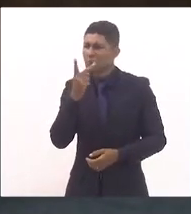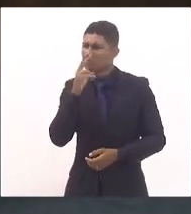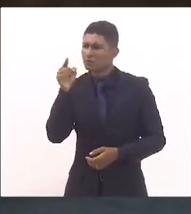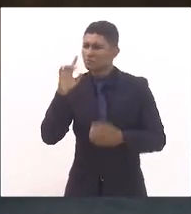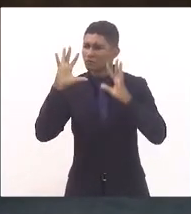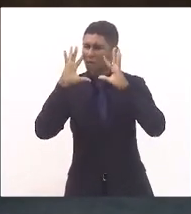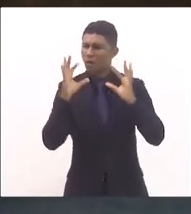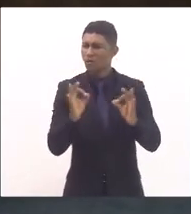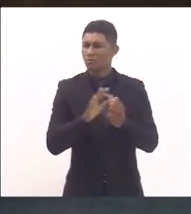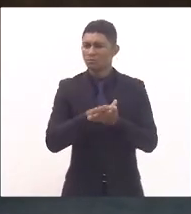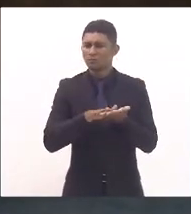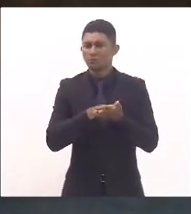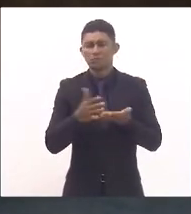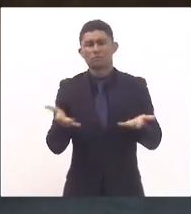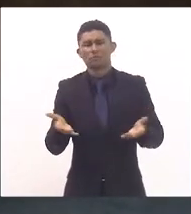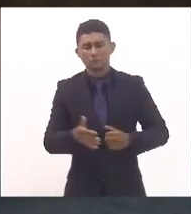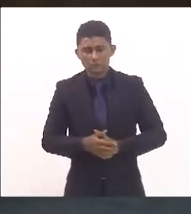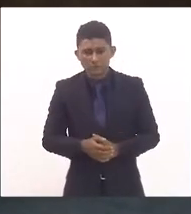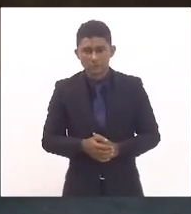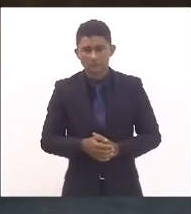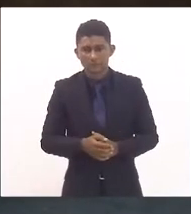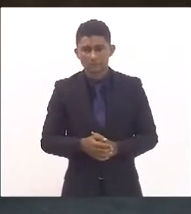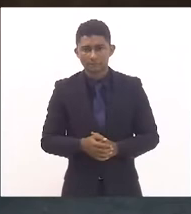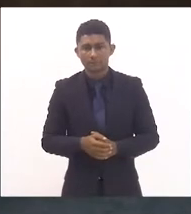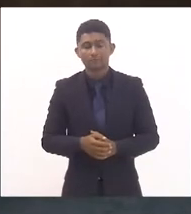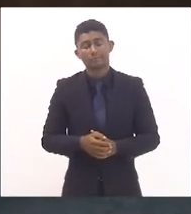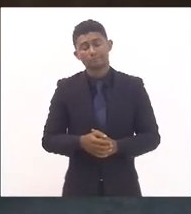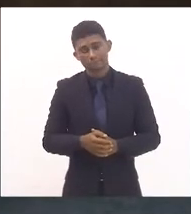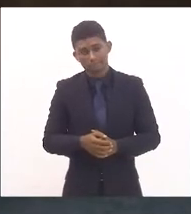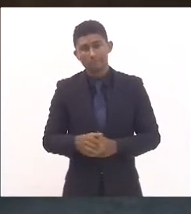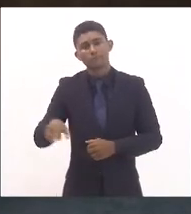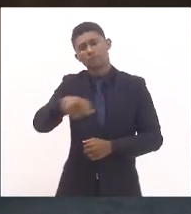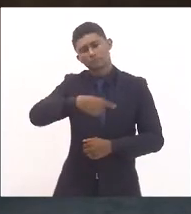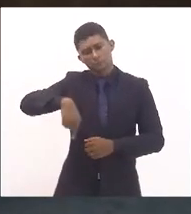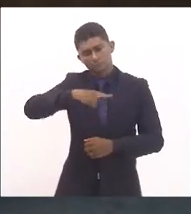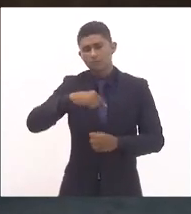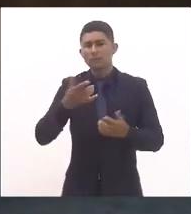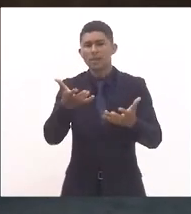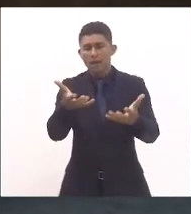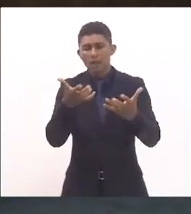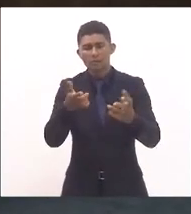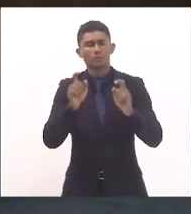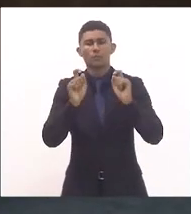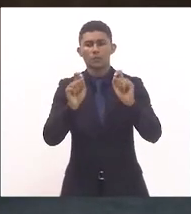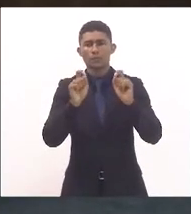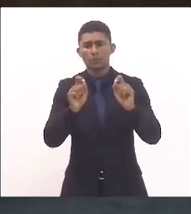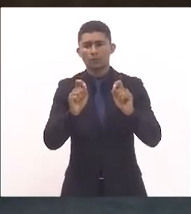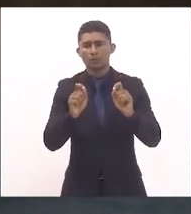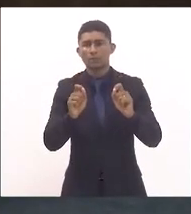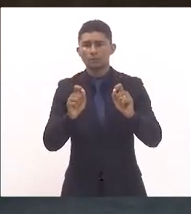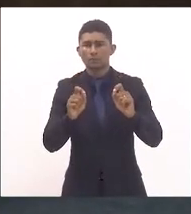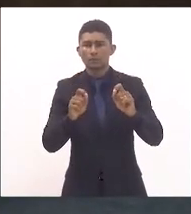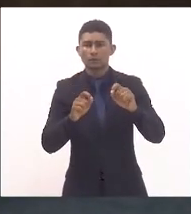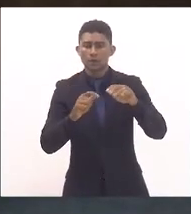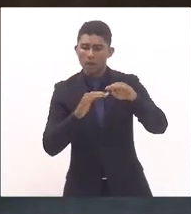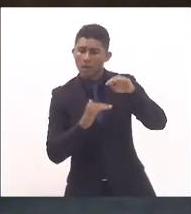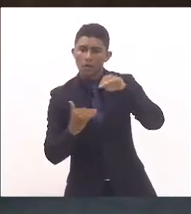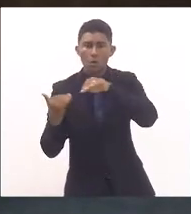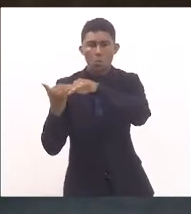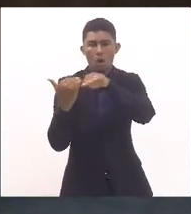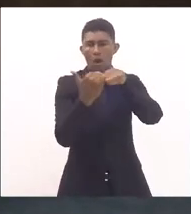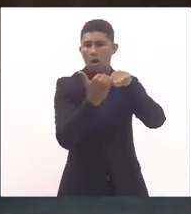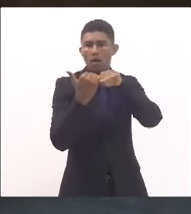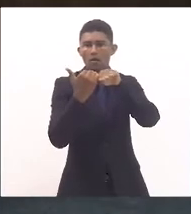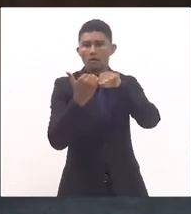para esse detalhe. O que a gente busca é, aos iguais, um tratamento igual, aos desiguais,